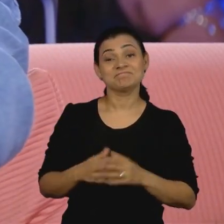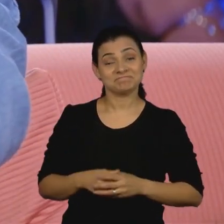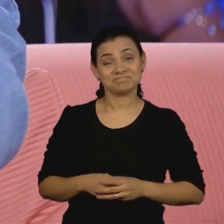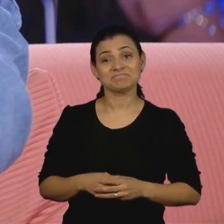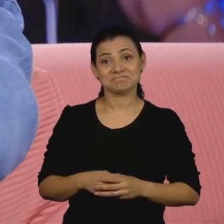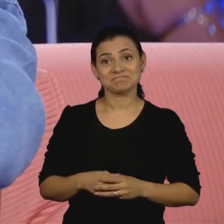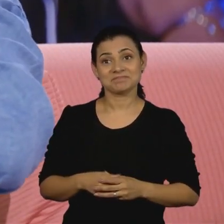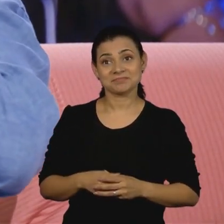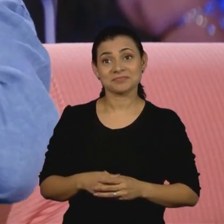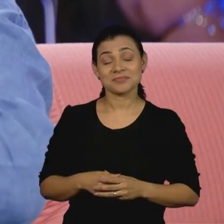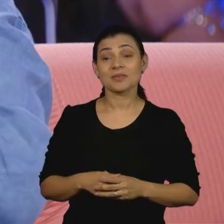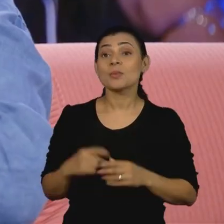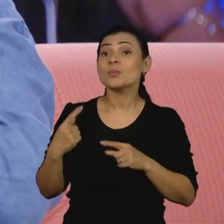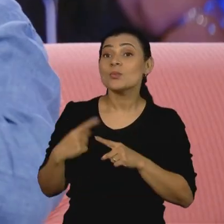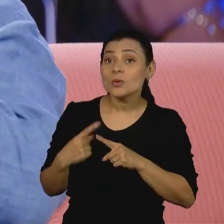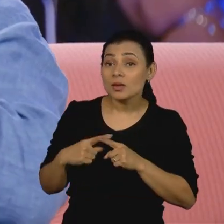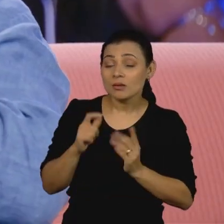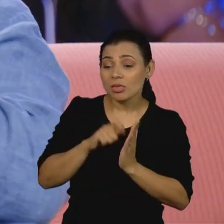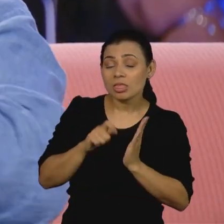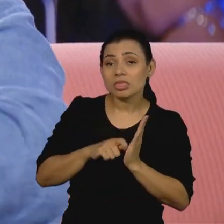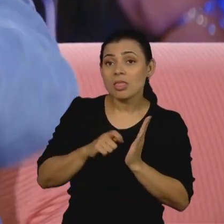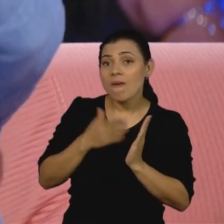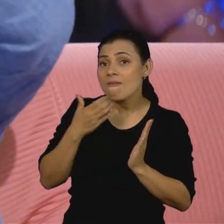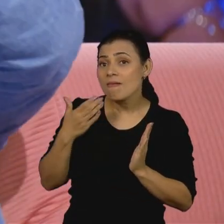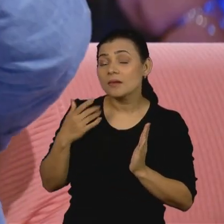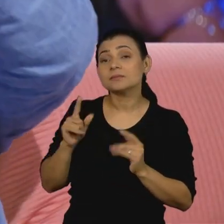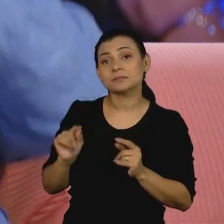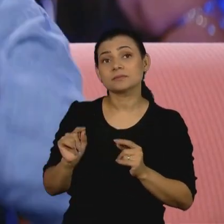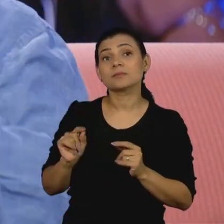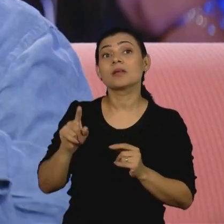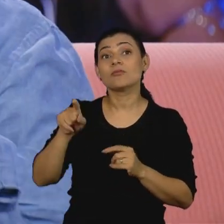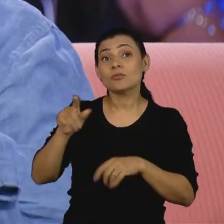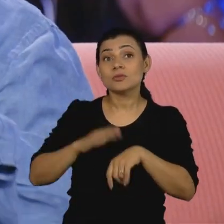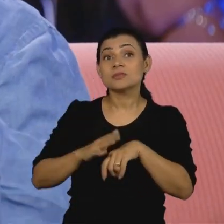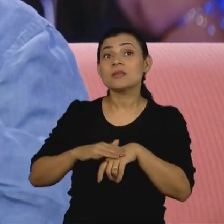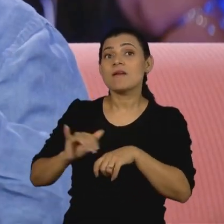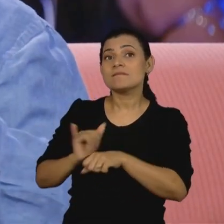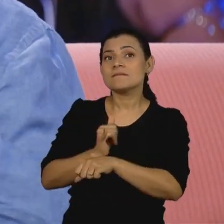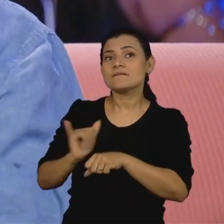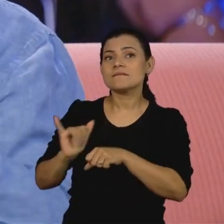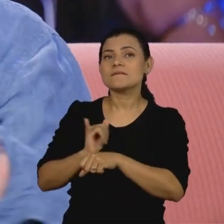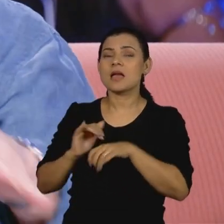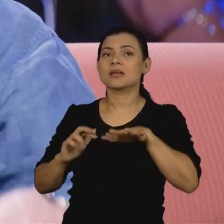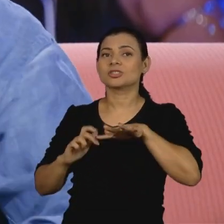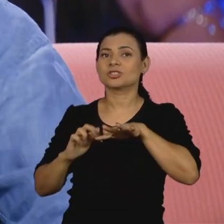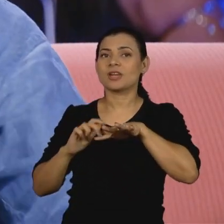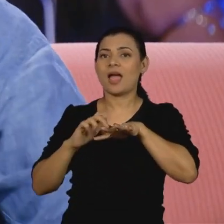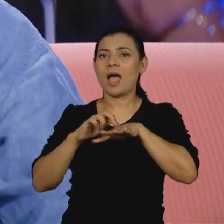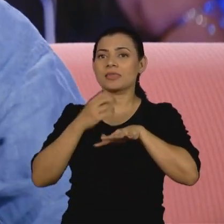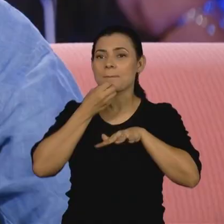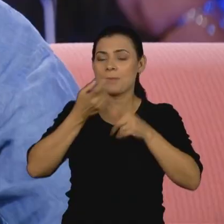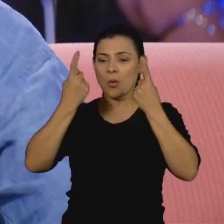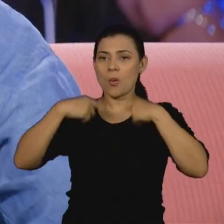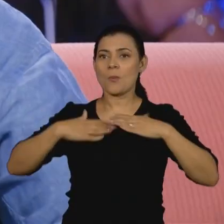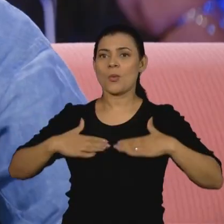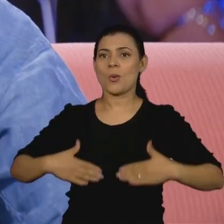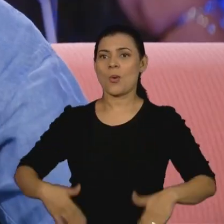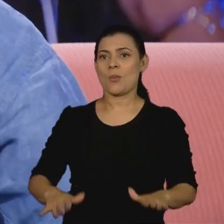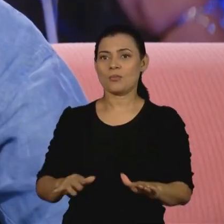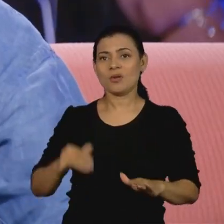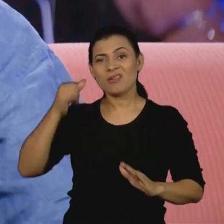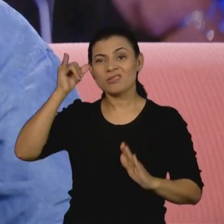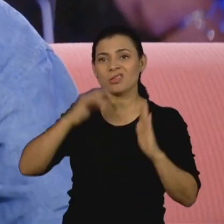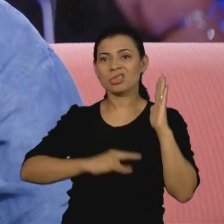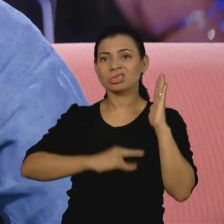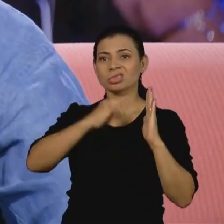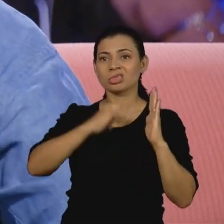no bloco de notas, né? Anota. E segundo, vai pela escada. Sobe pela escada que faz bem para as pernas, né? Quando